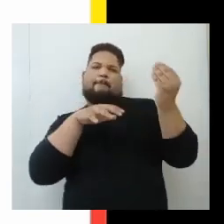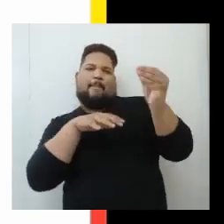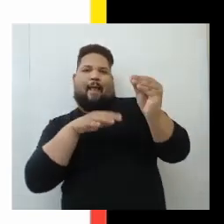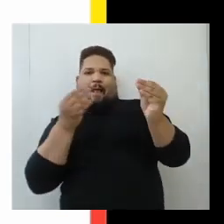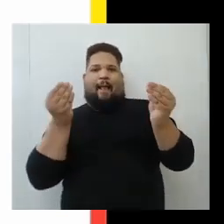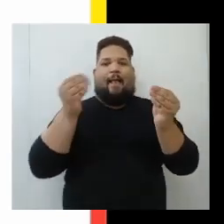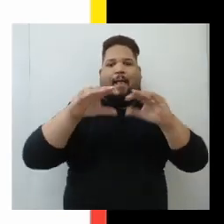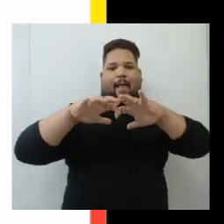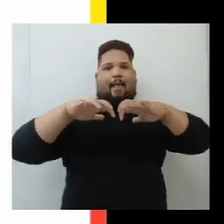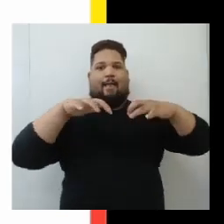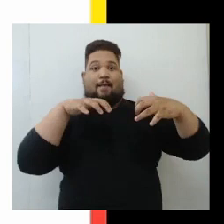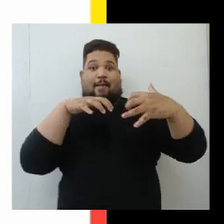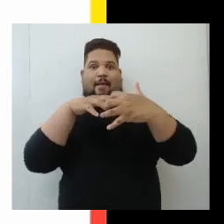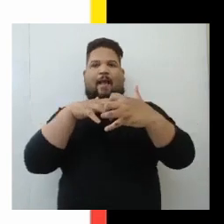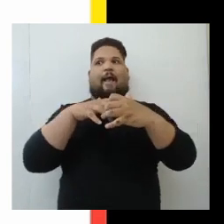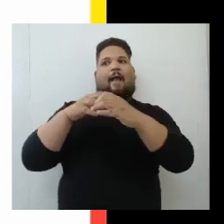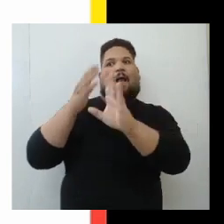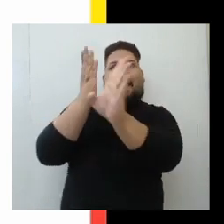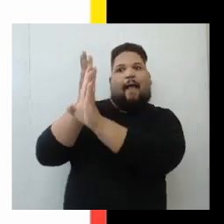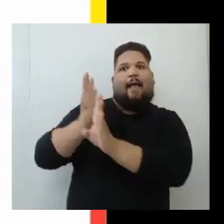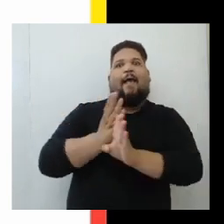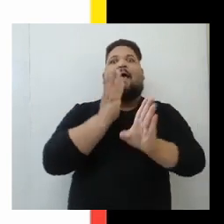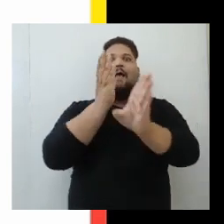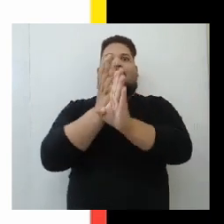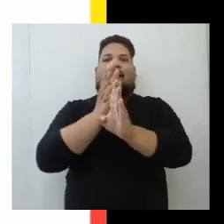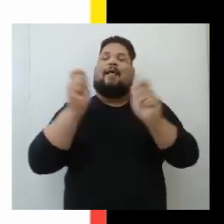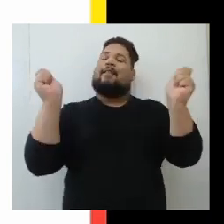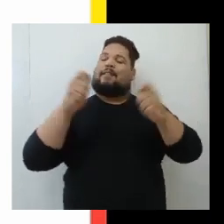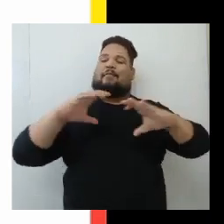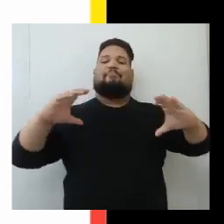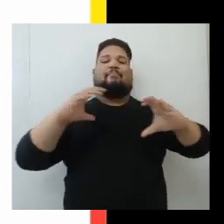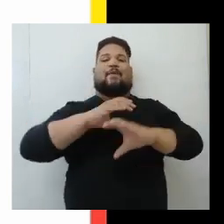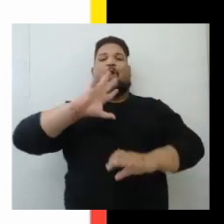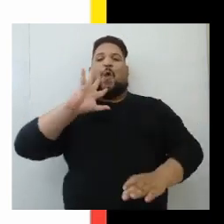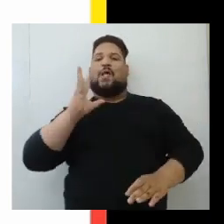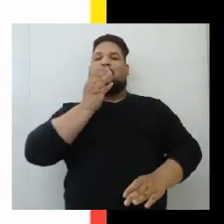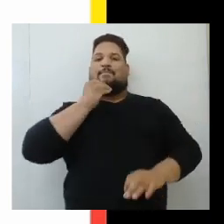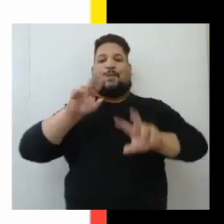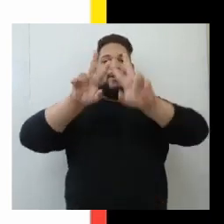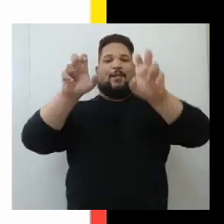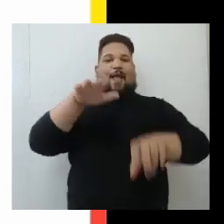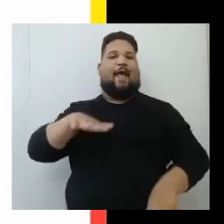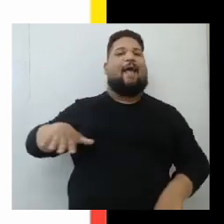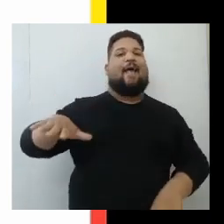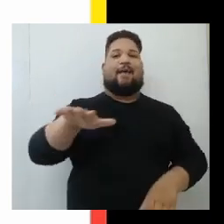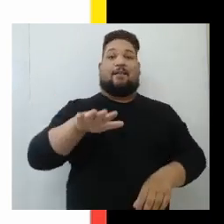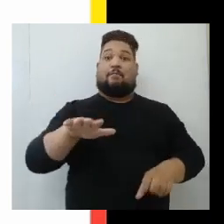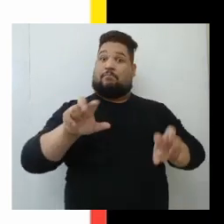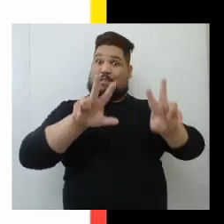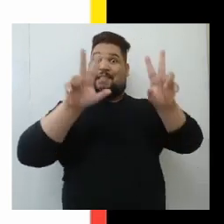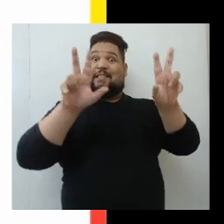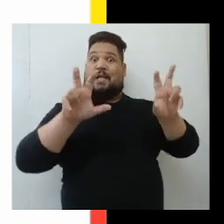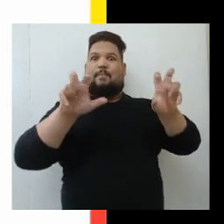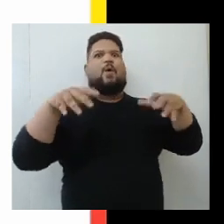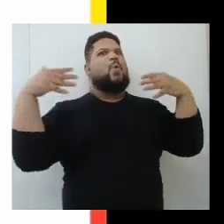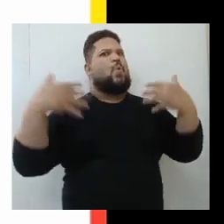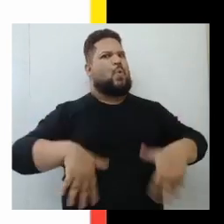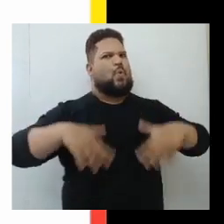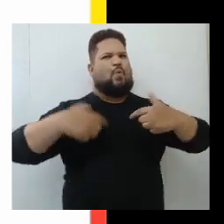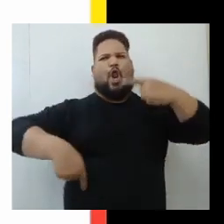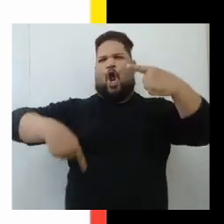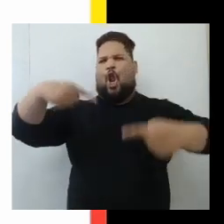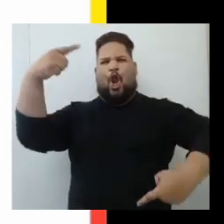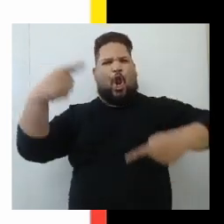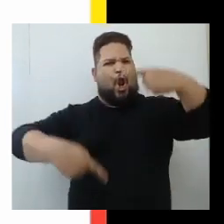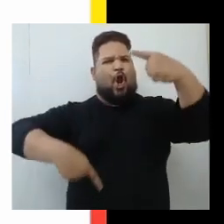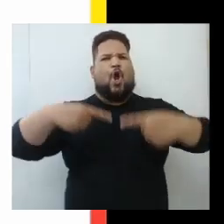cada nova descoberta vai completando o nosso conhecimento sobre o tema. Isso é um tema altamente debatido,